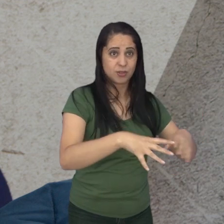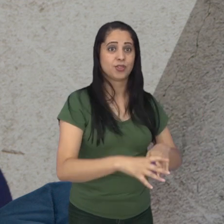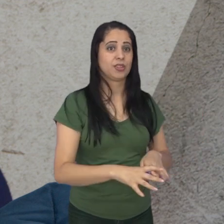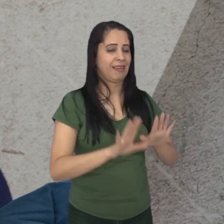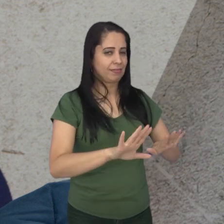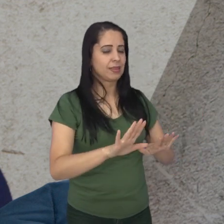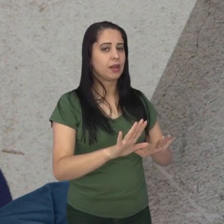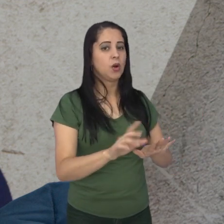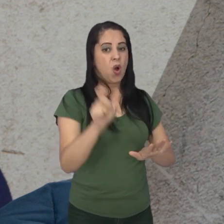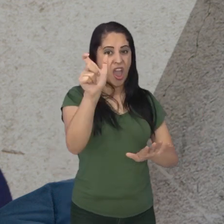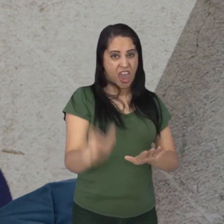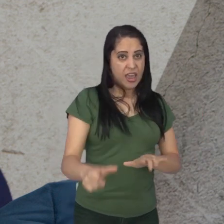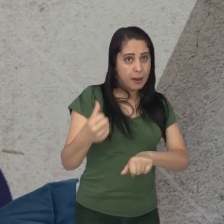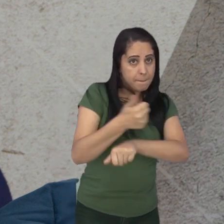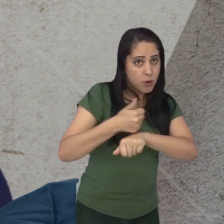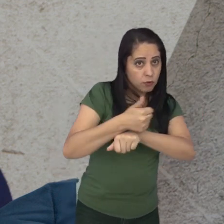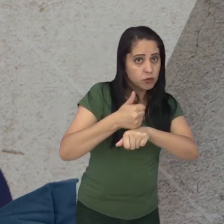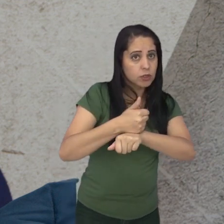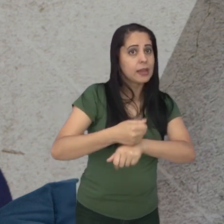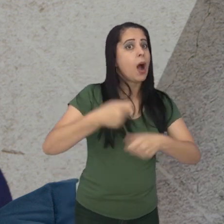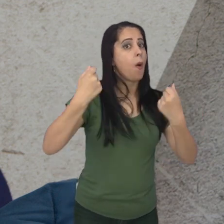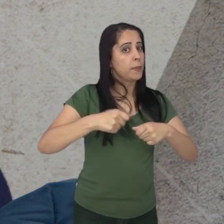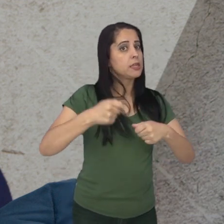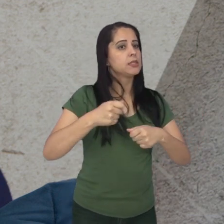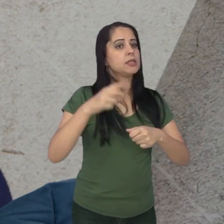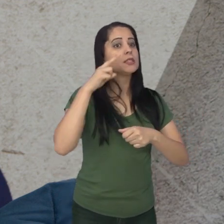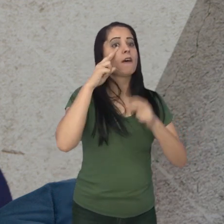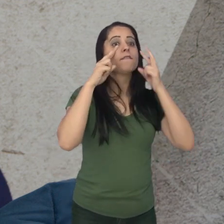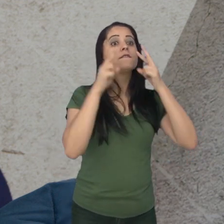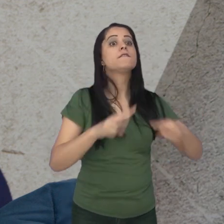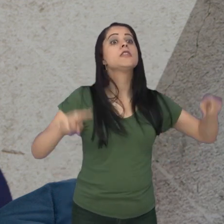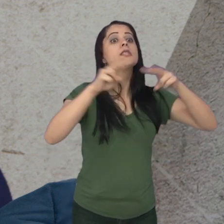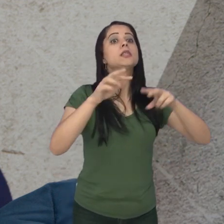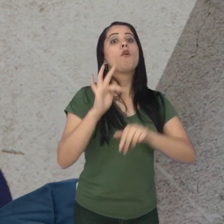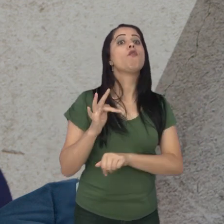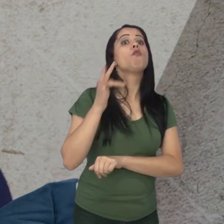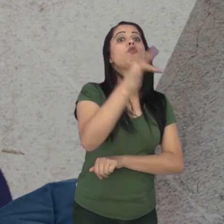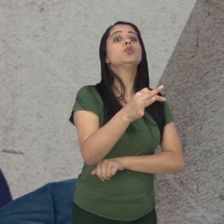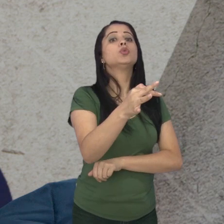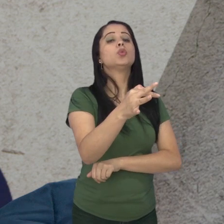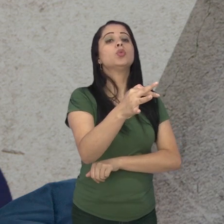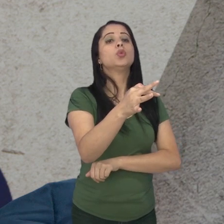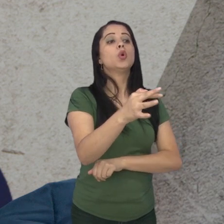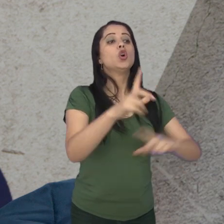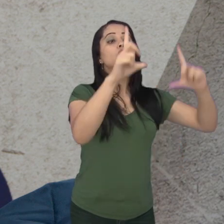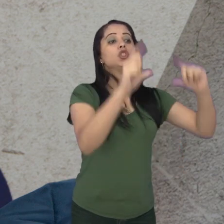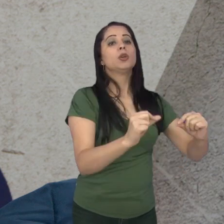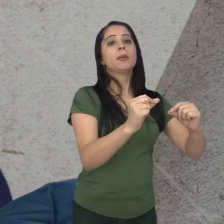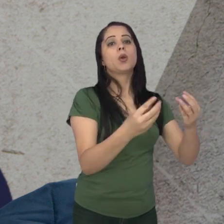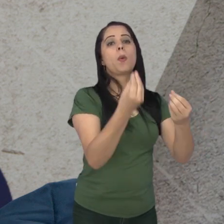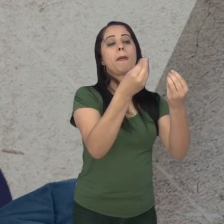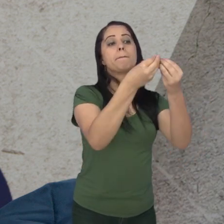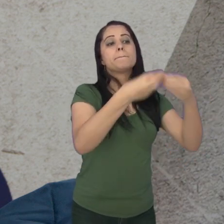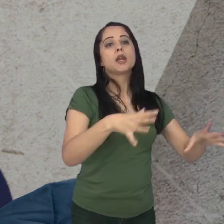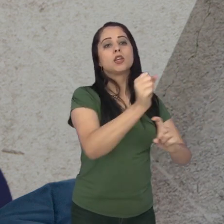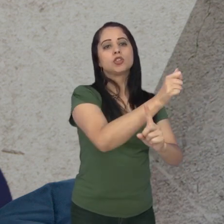acho que é muito importante o profissional de engenharia ter essa visão de futuro para diminuir o impacto ambiental das